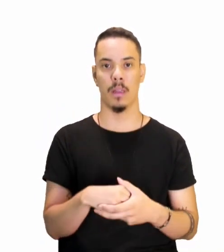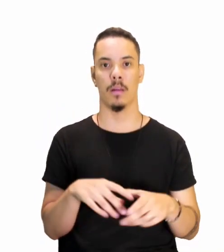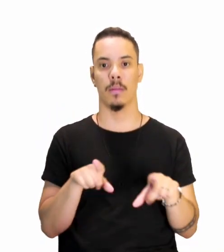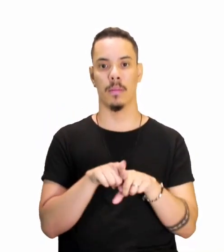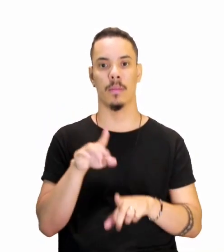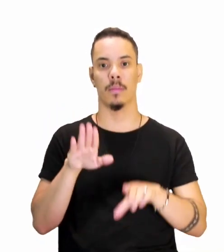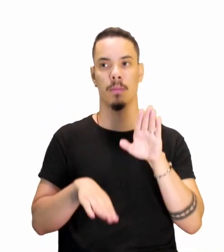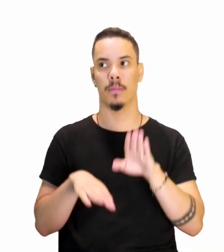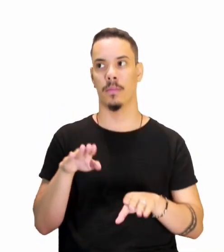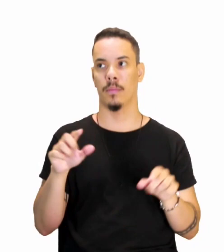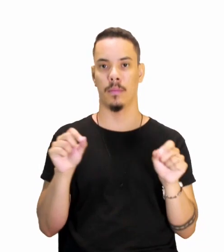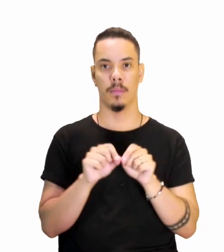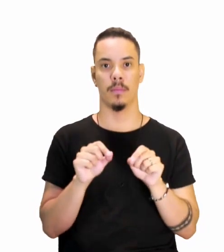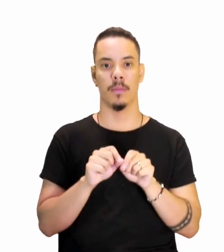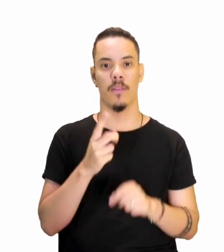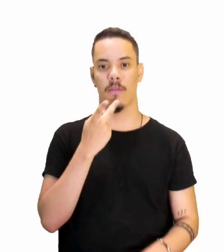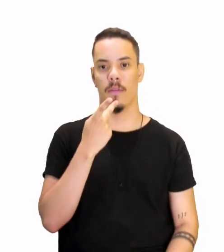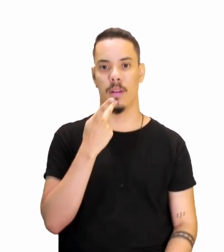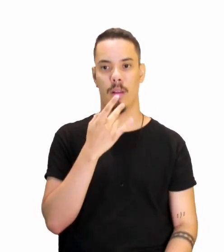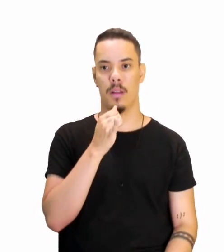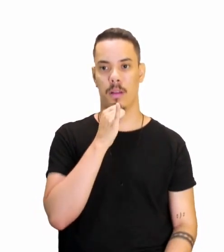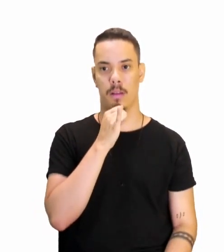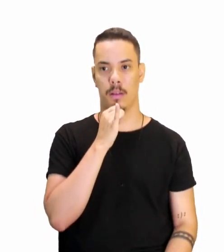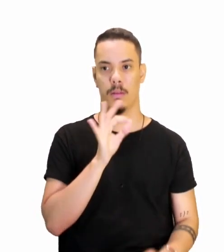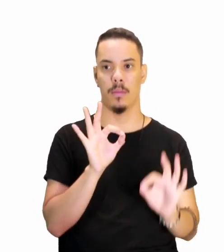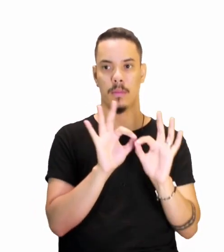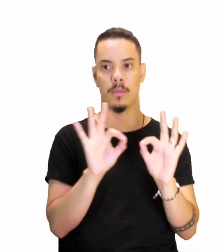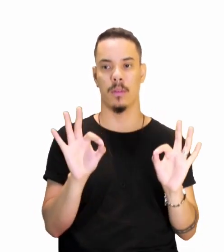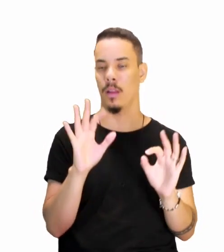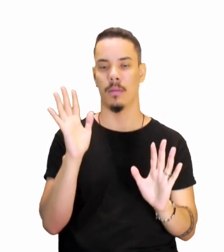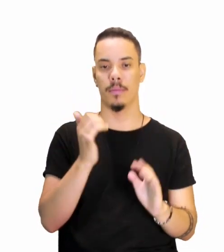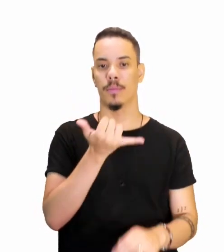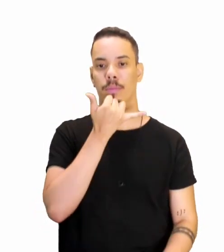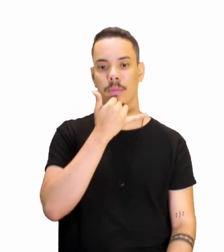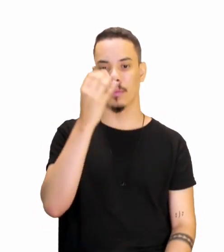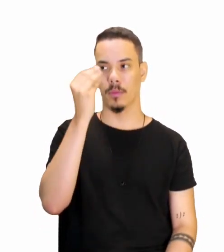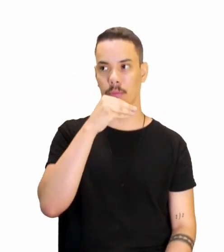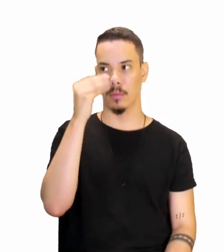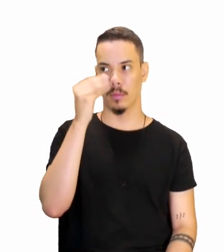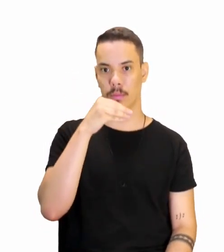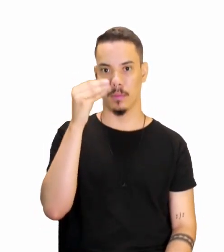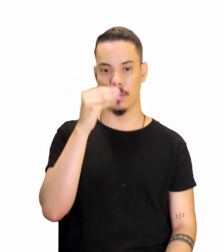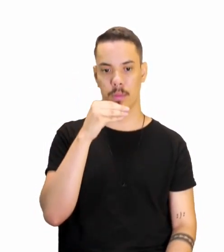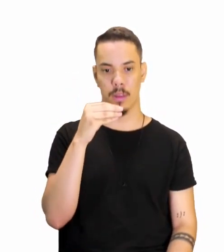coisa acontece em falar assim, a fragilidade da flor.